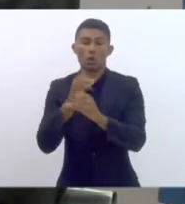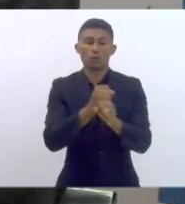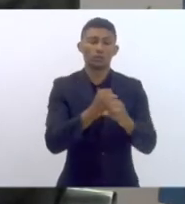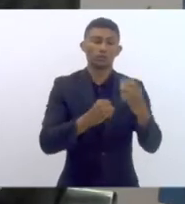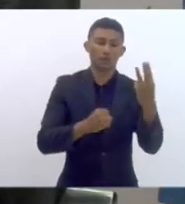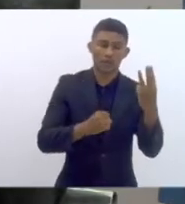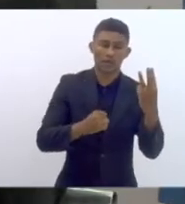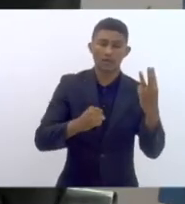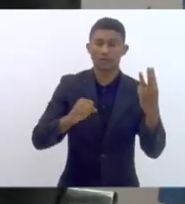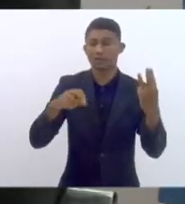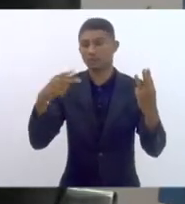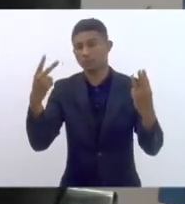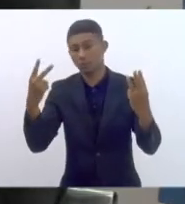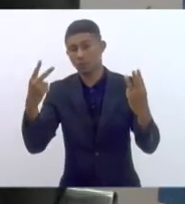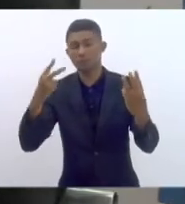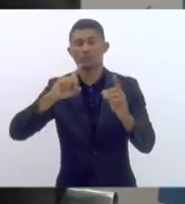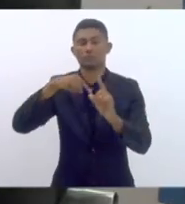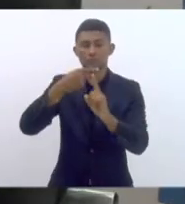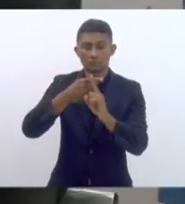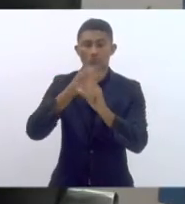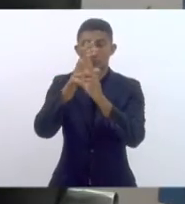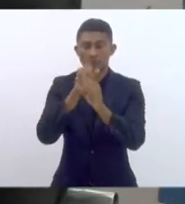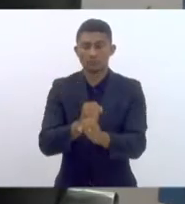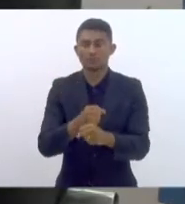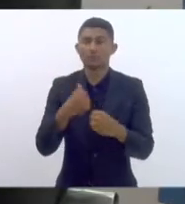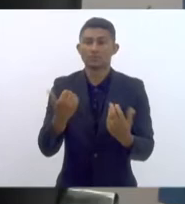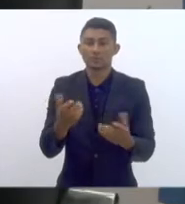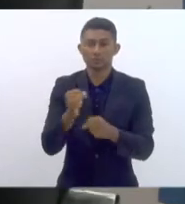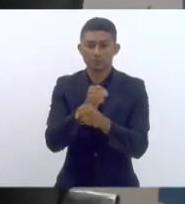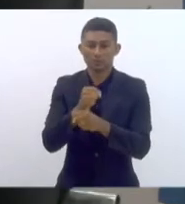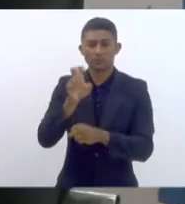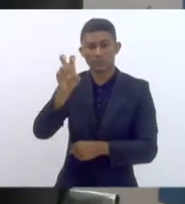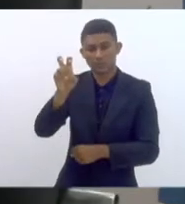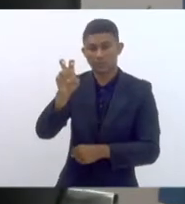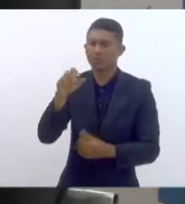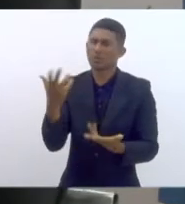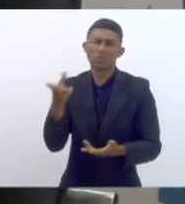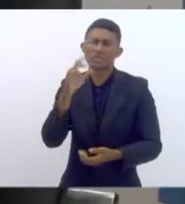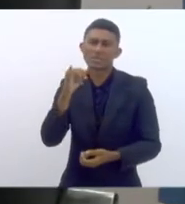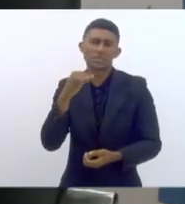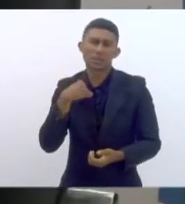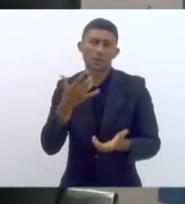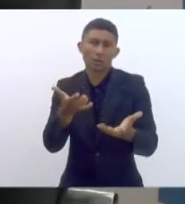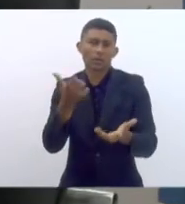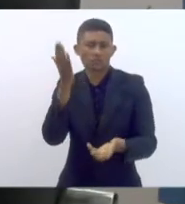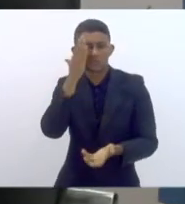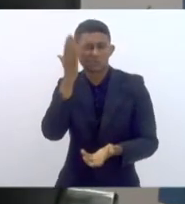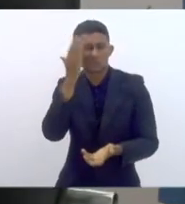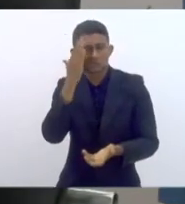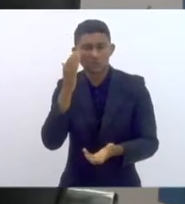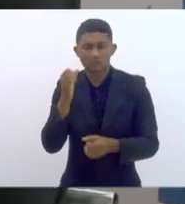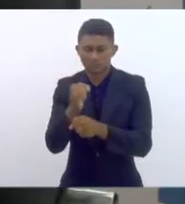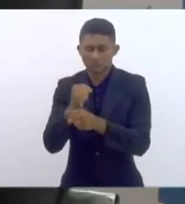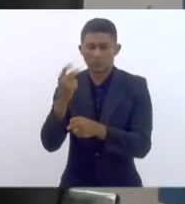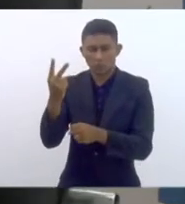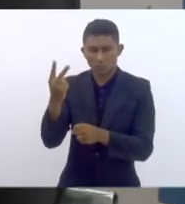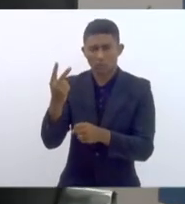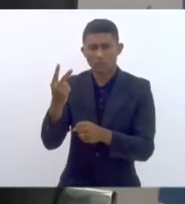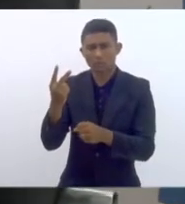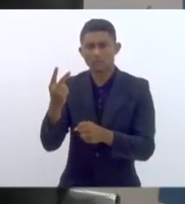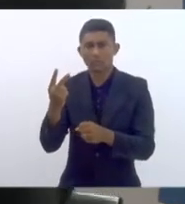essa resposta dele, 3, está de 5 anos. Se eu quiser saber só a dos 2 anos, eu faço a